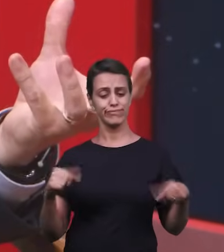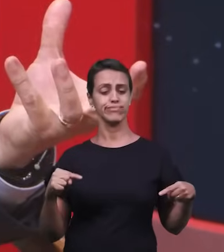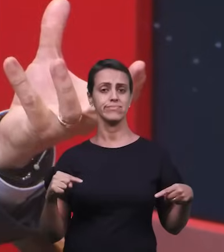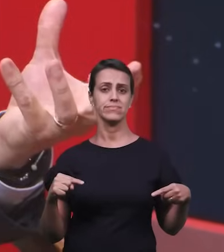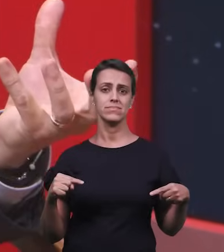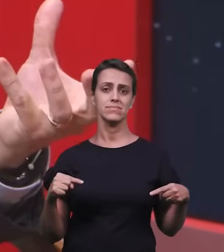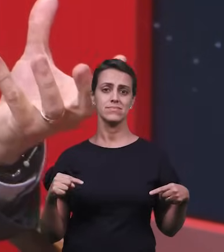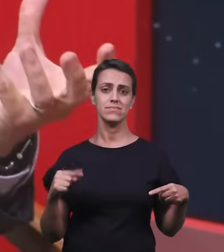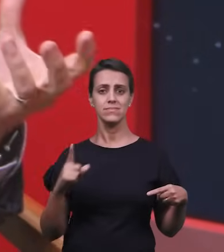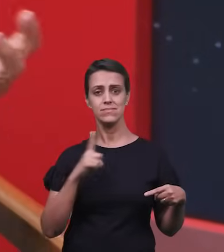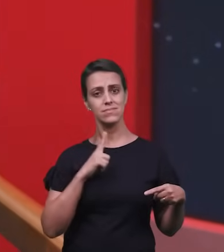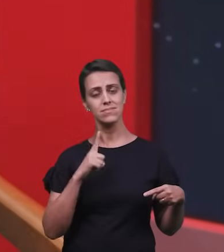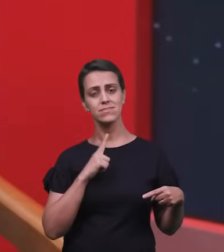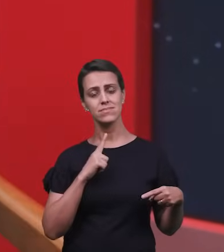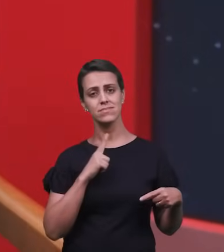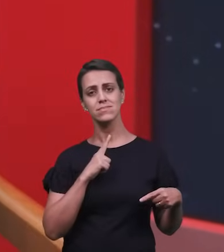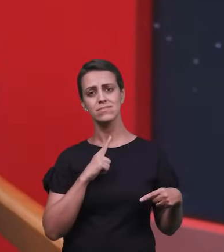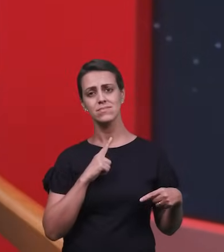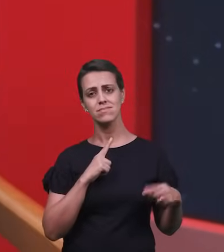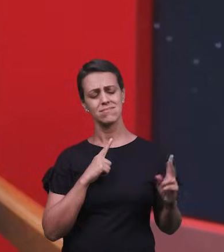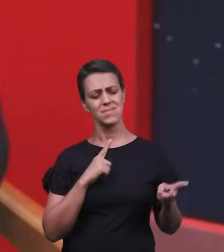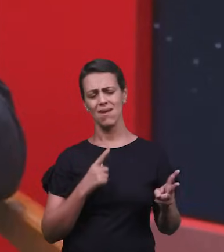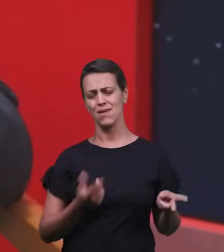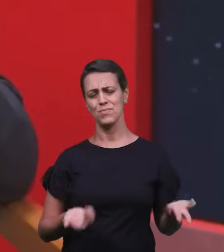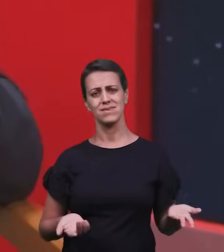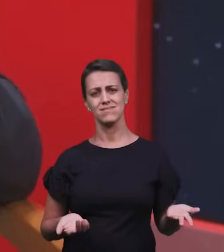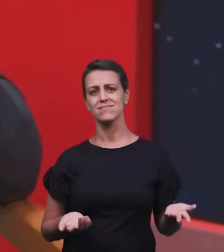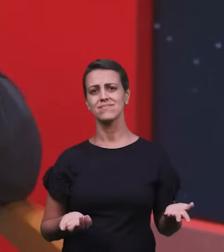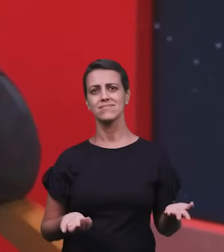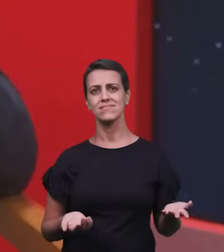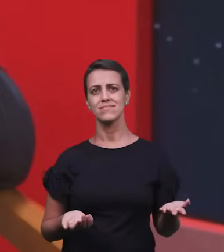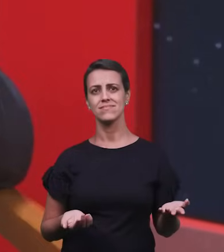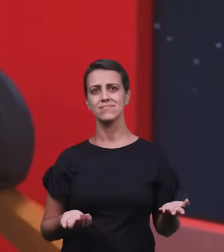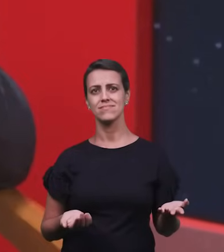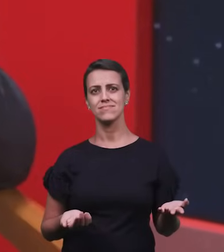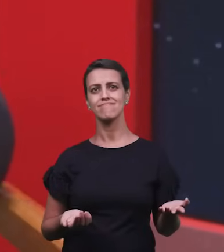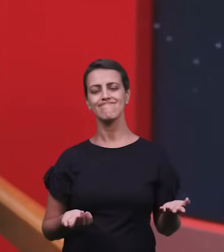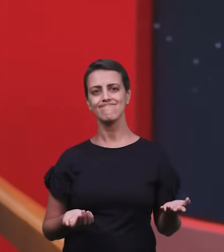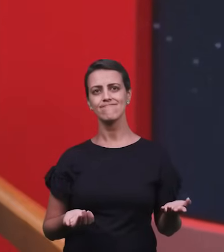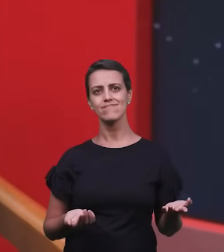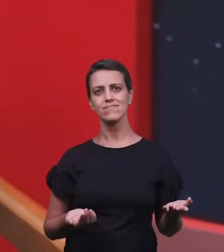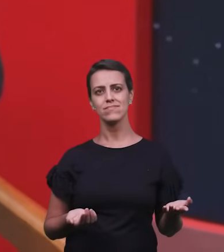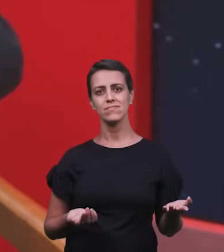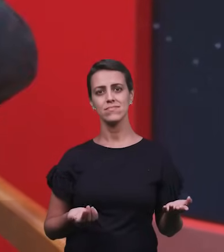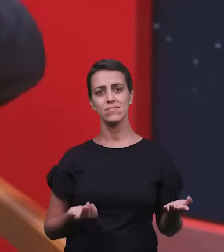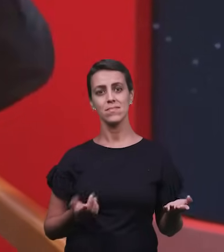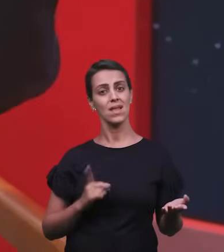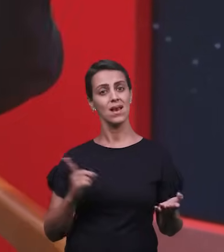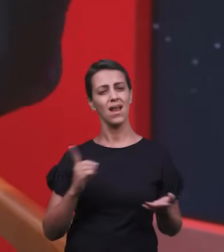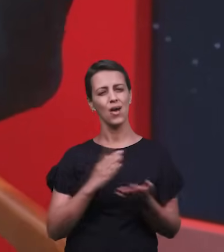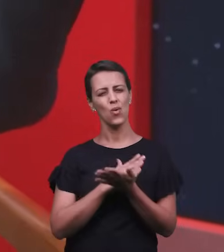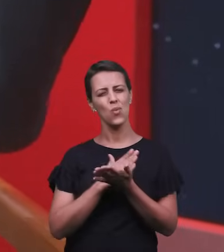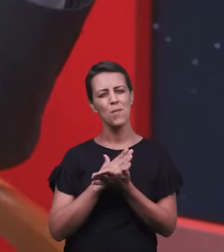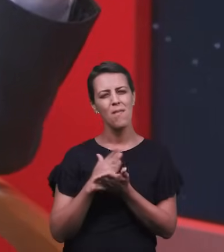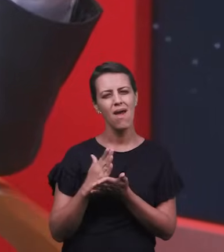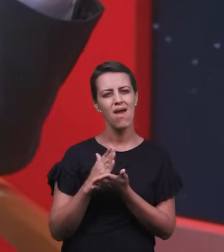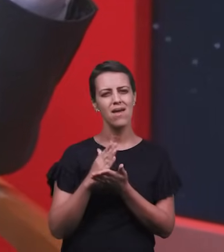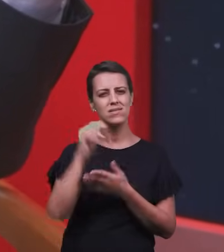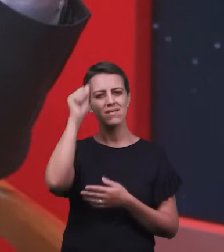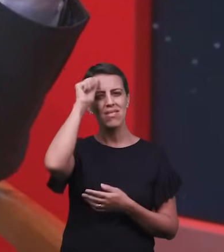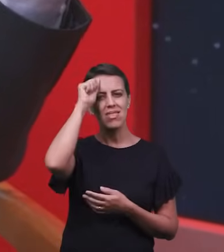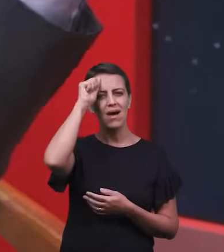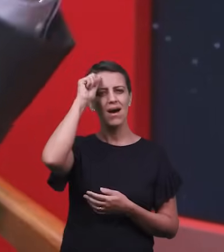oposição. Que sempre existiu. Sempre existiu. Essa oposição que estava lá no pecado